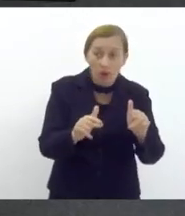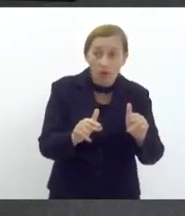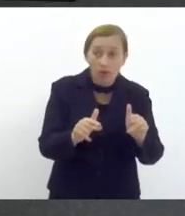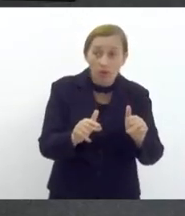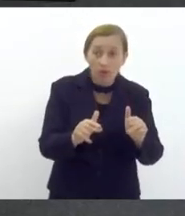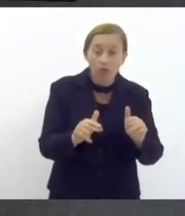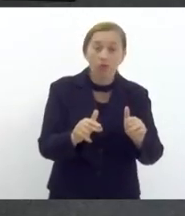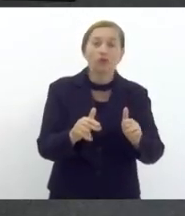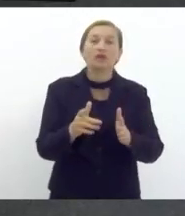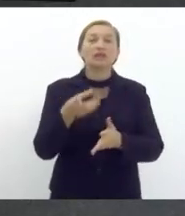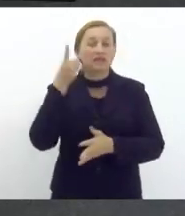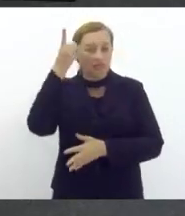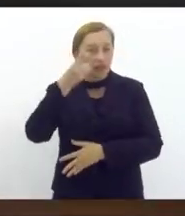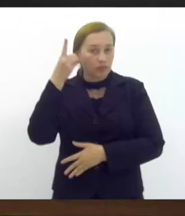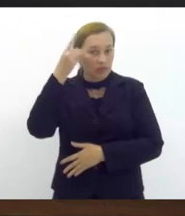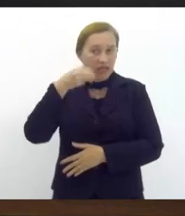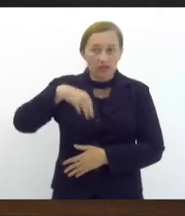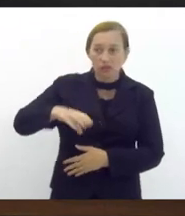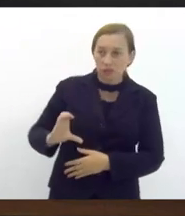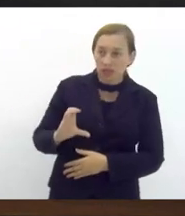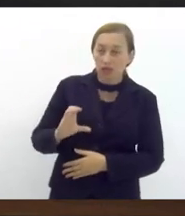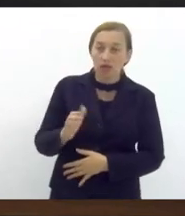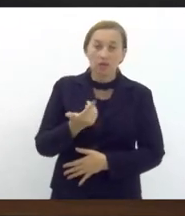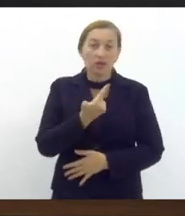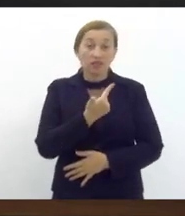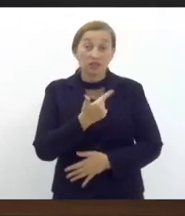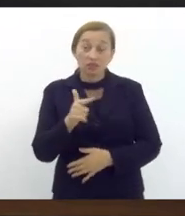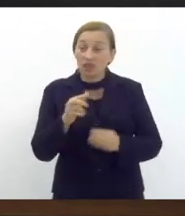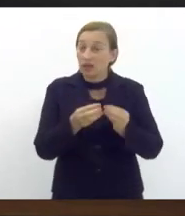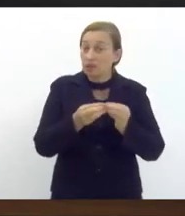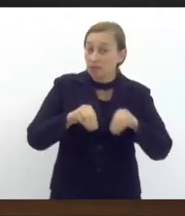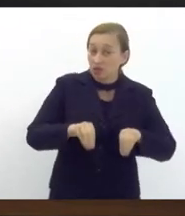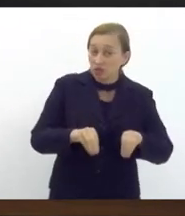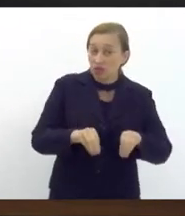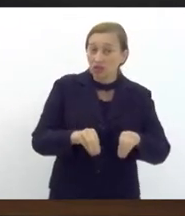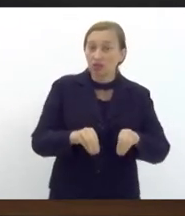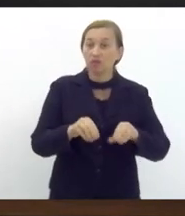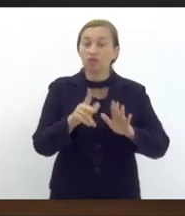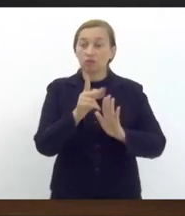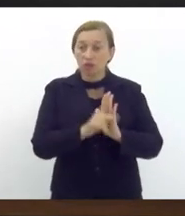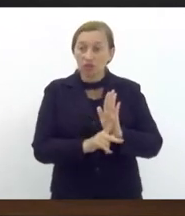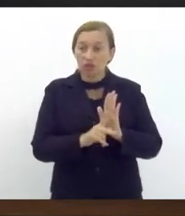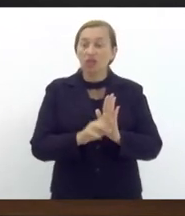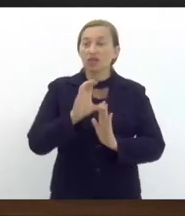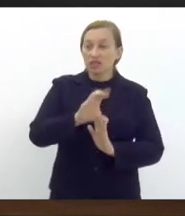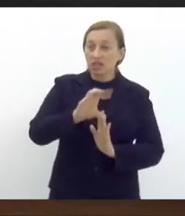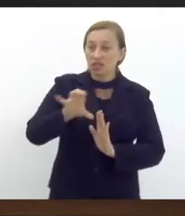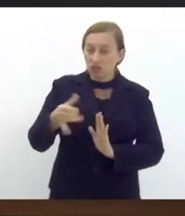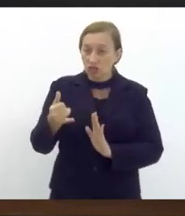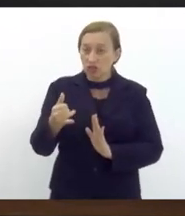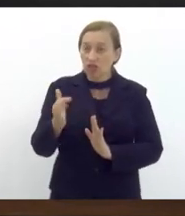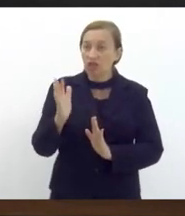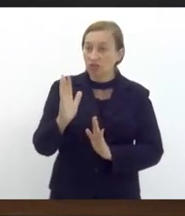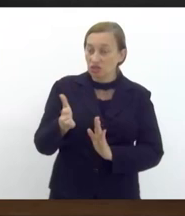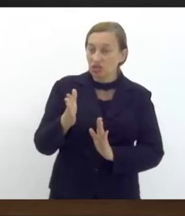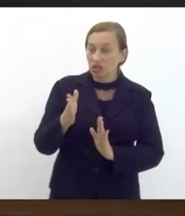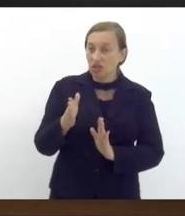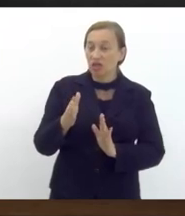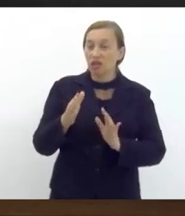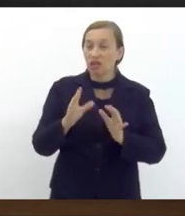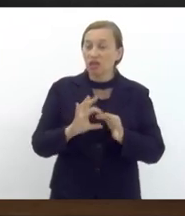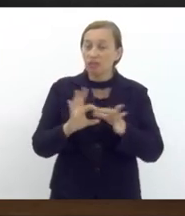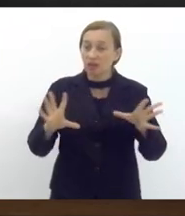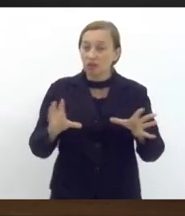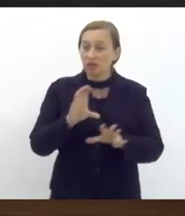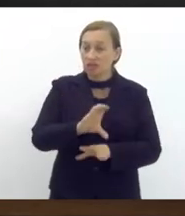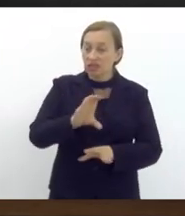mente para não haver a prejudicabilidade do projeto a ccj já deu parecer nascerj aqui